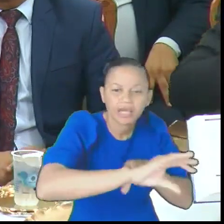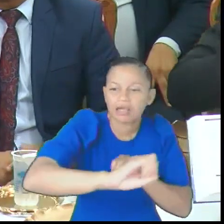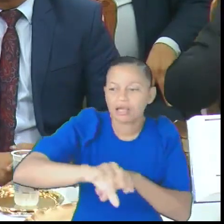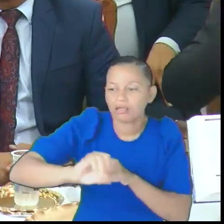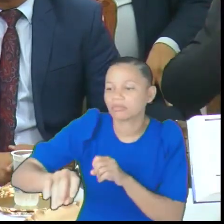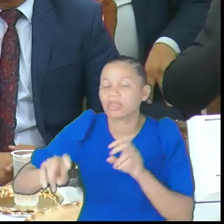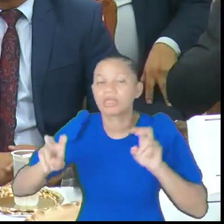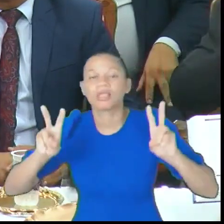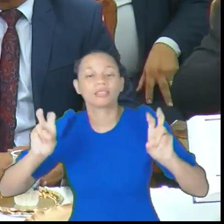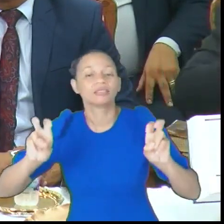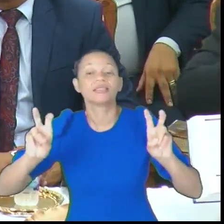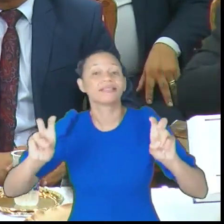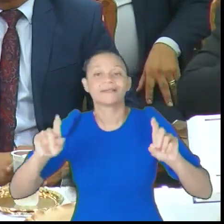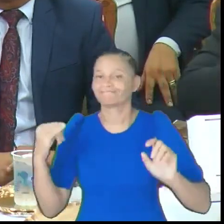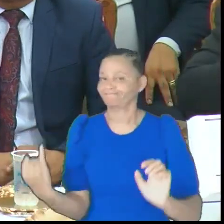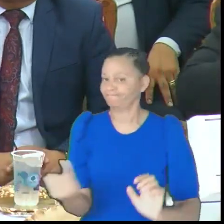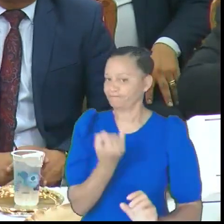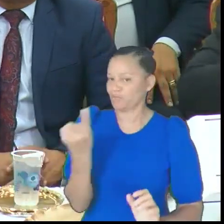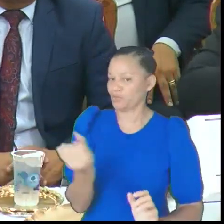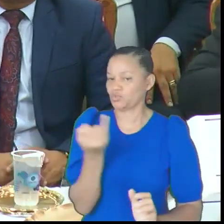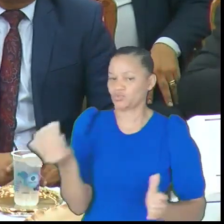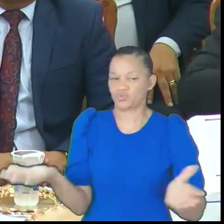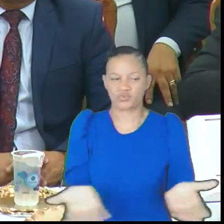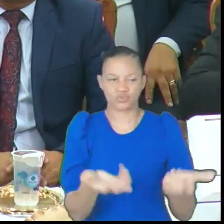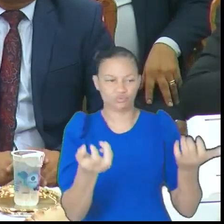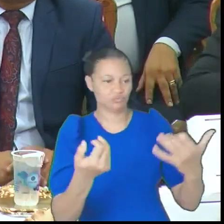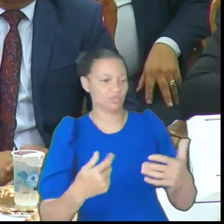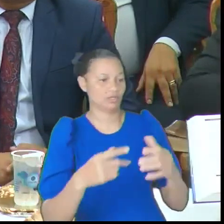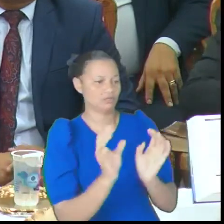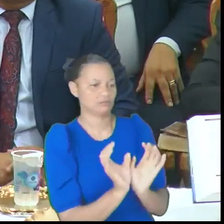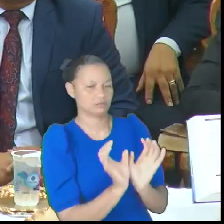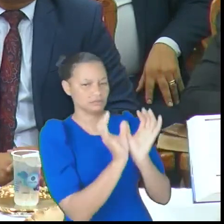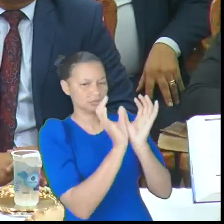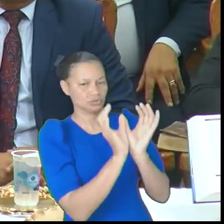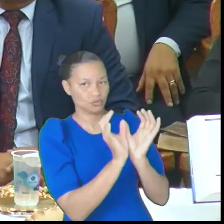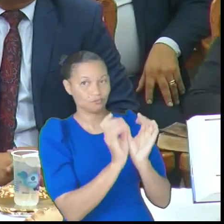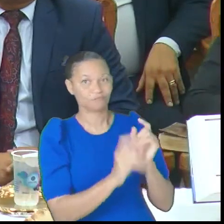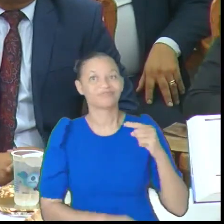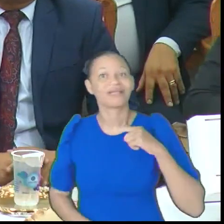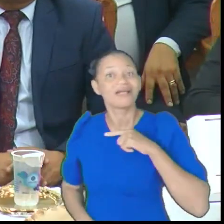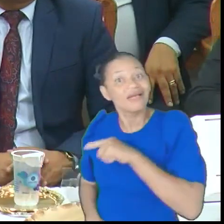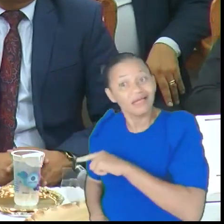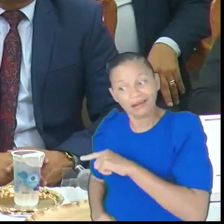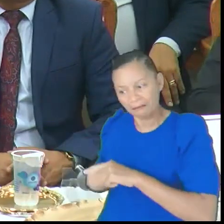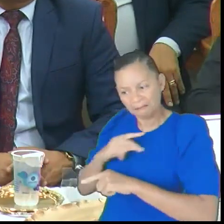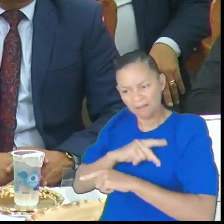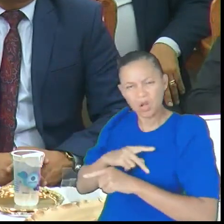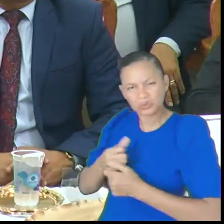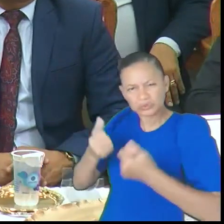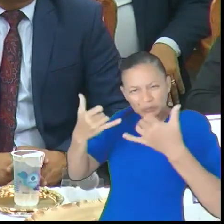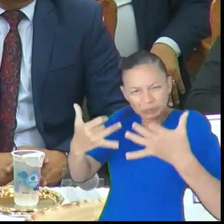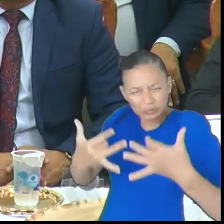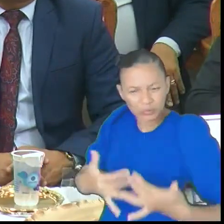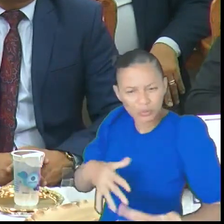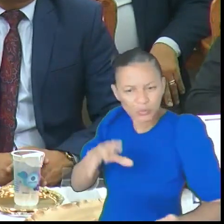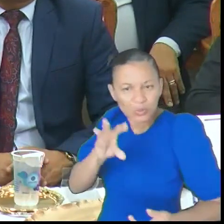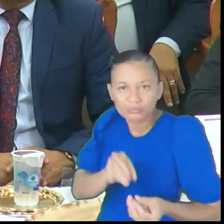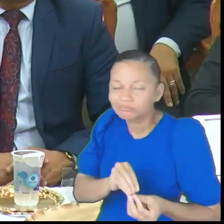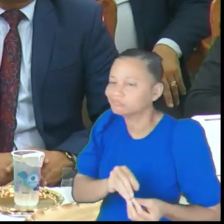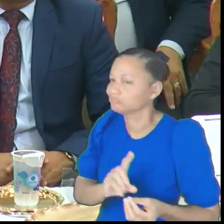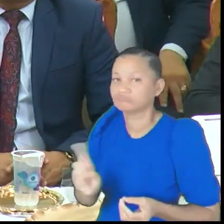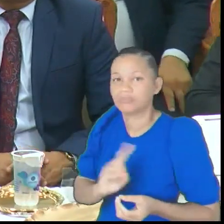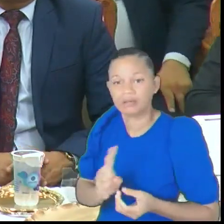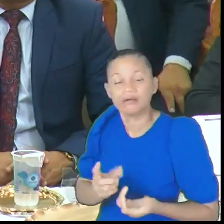respeito da ceia do Senhor, ele não queria só dizer como seria a liturgia. Ele quis chamar os